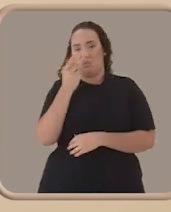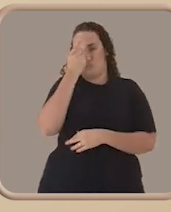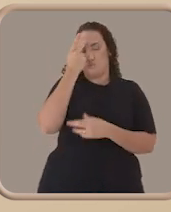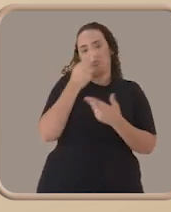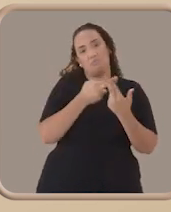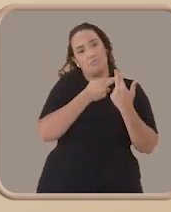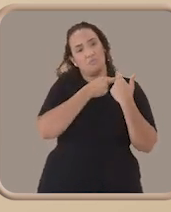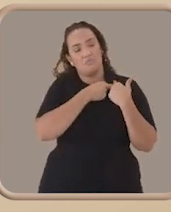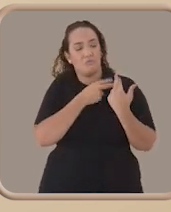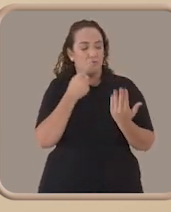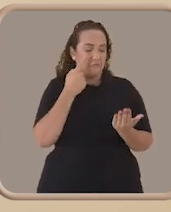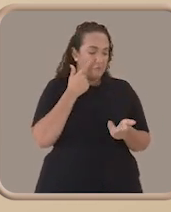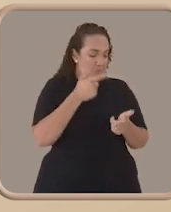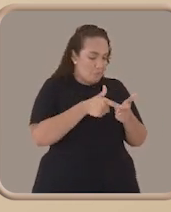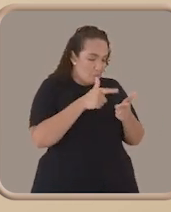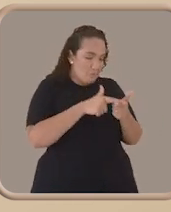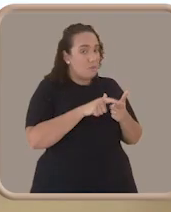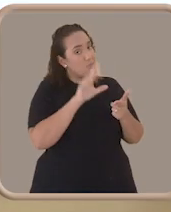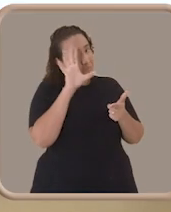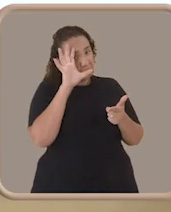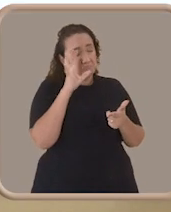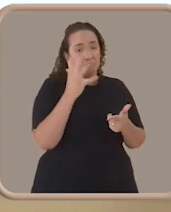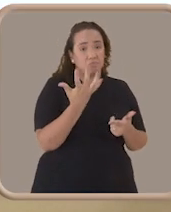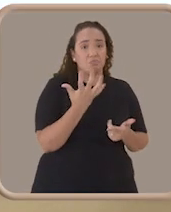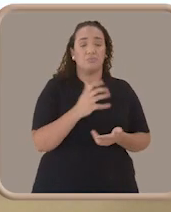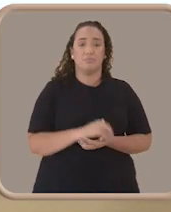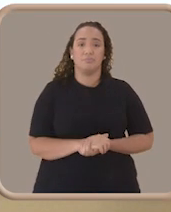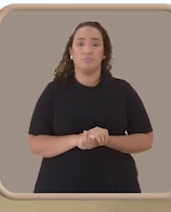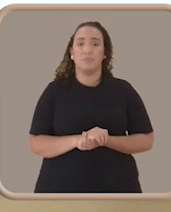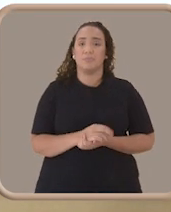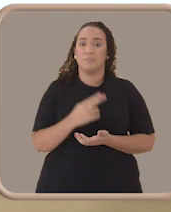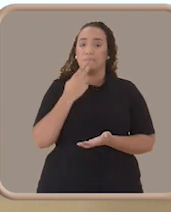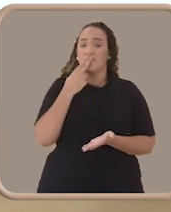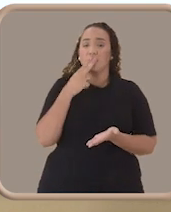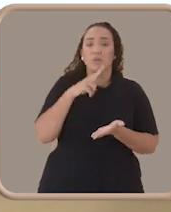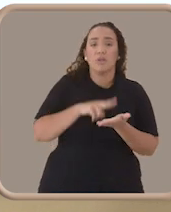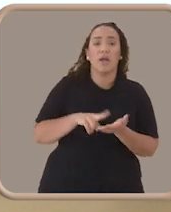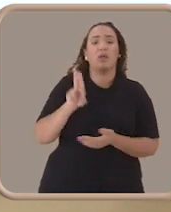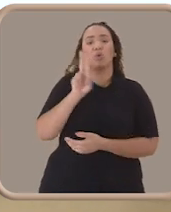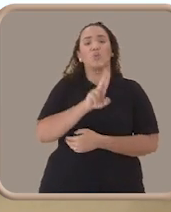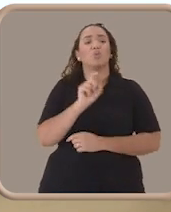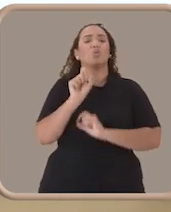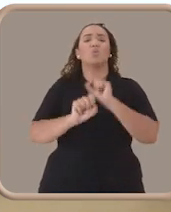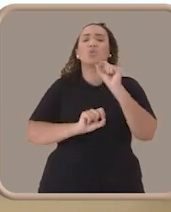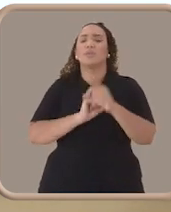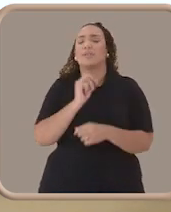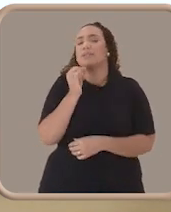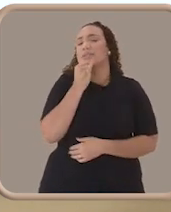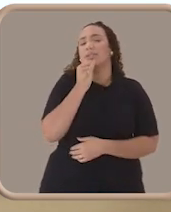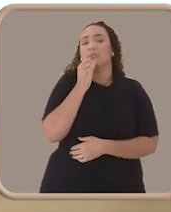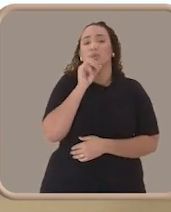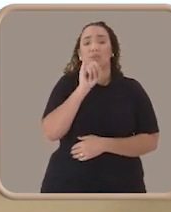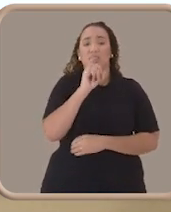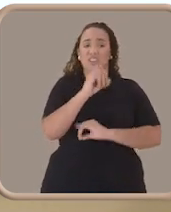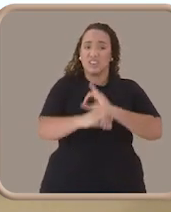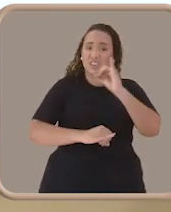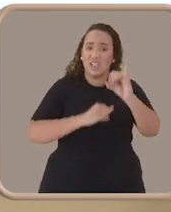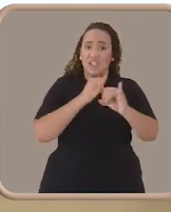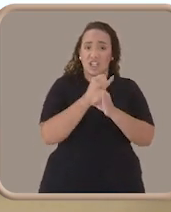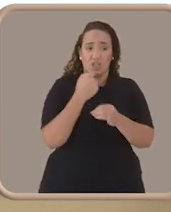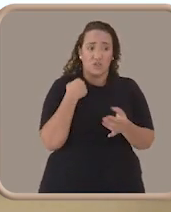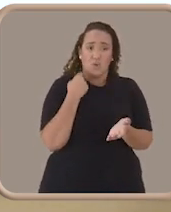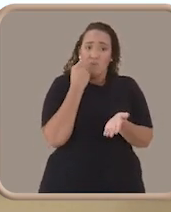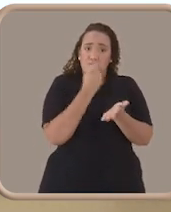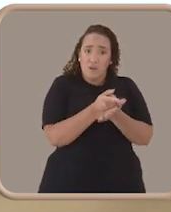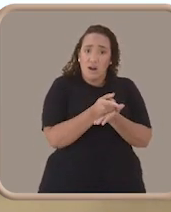a situação ou problema. Esse tipo de carta é muito usado, por exemplo, quando fazemos compra na internet e o